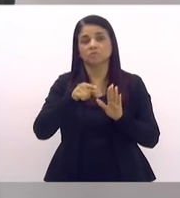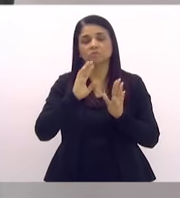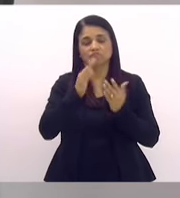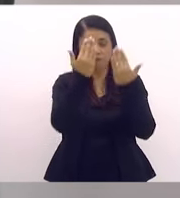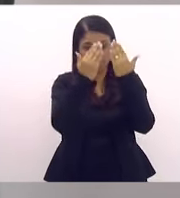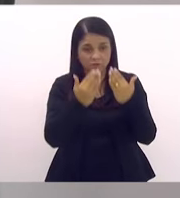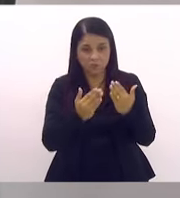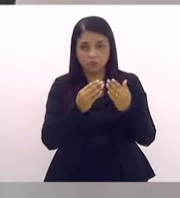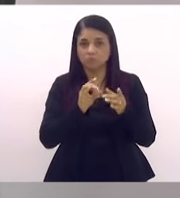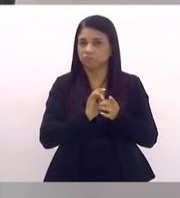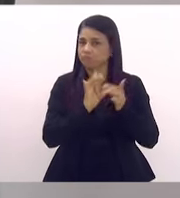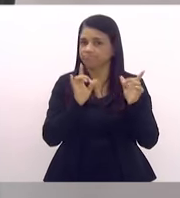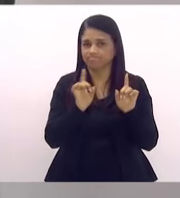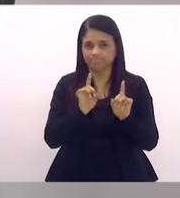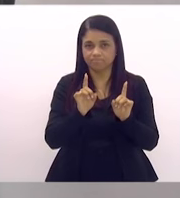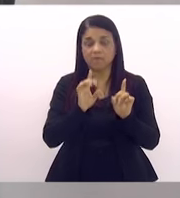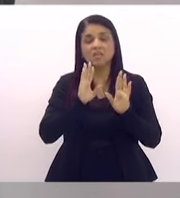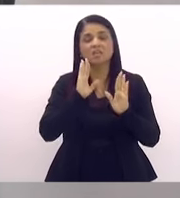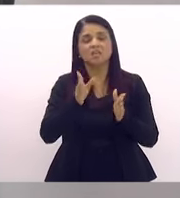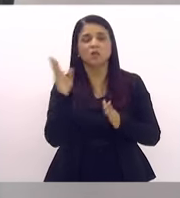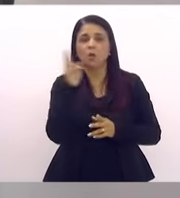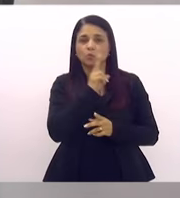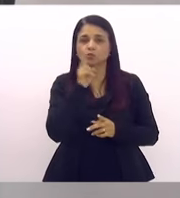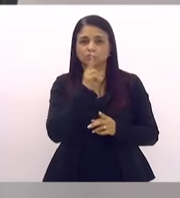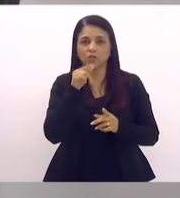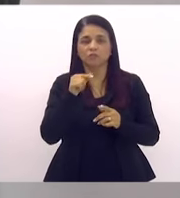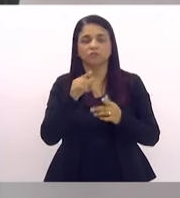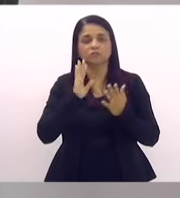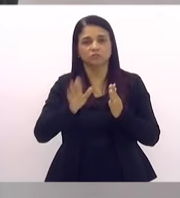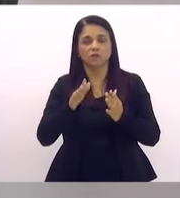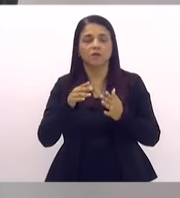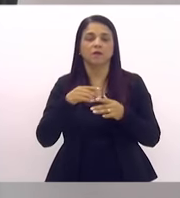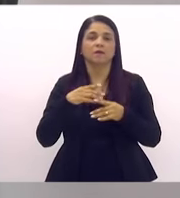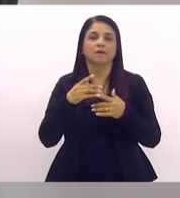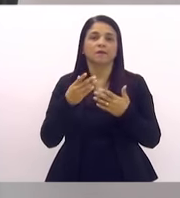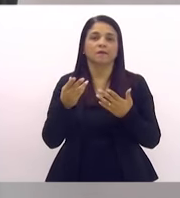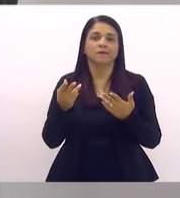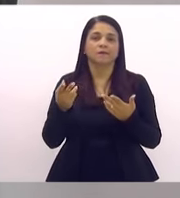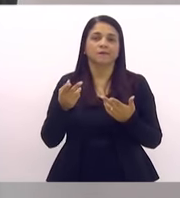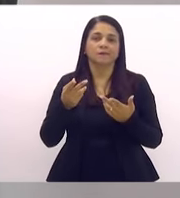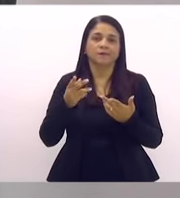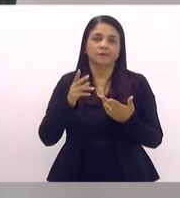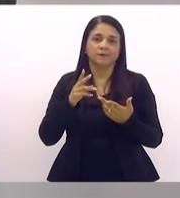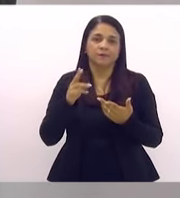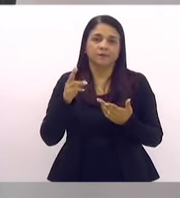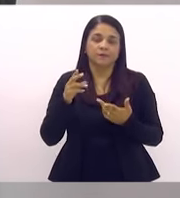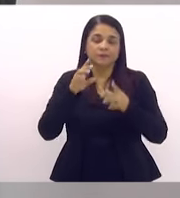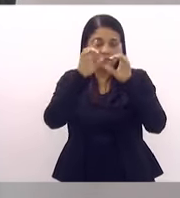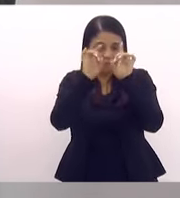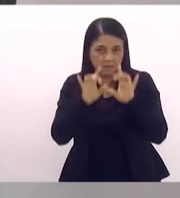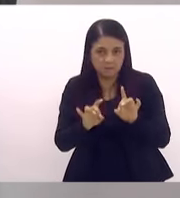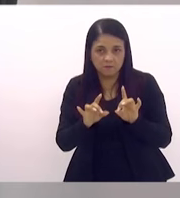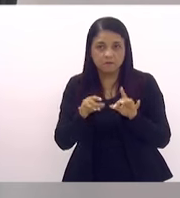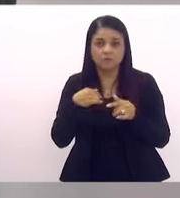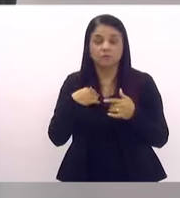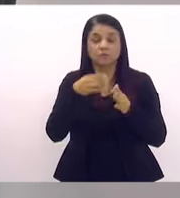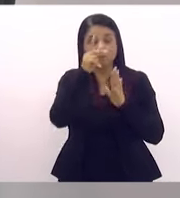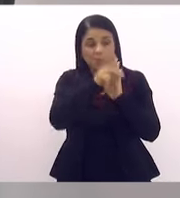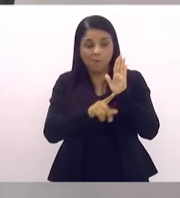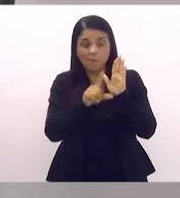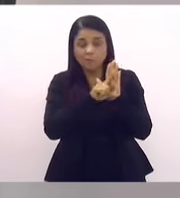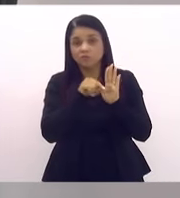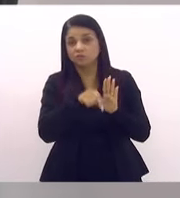tem obtido, bem como nas hipóteses em regime de urgência ou tramitação especial. Que é o caso. De fato, o projeto está em regime de urgência.